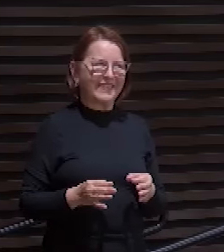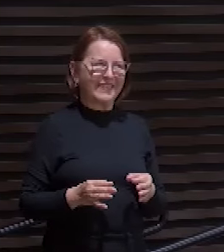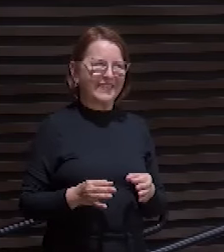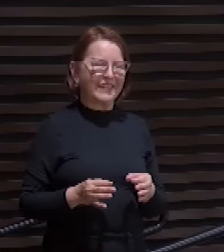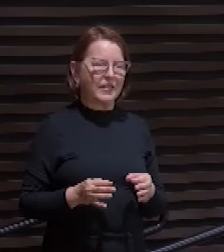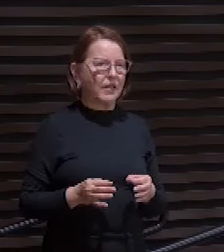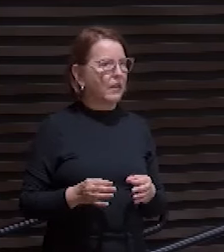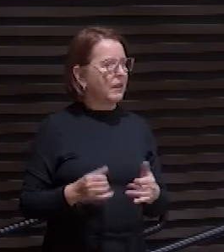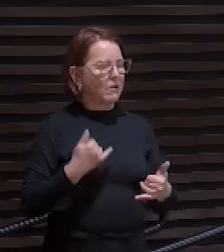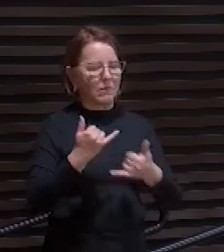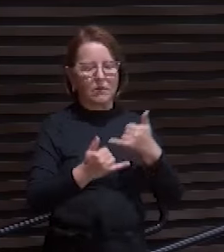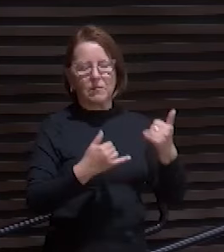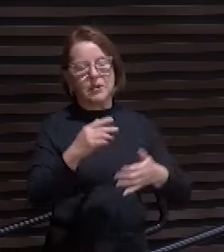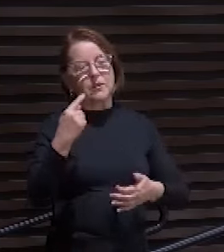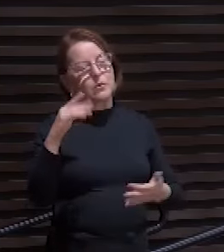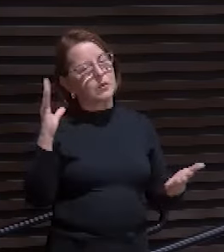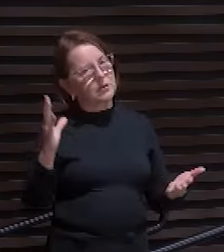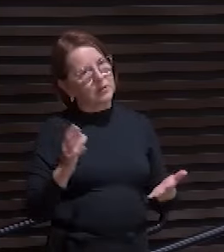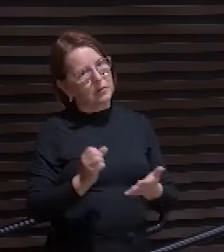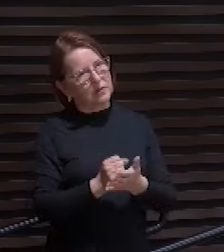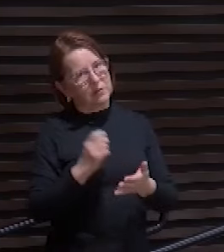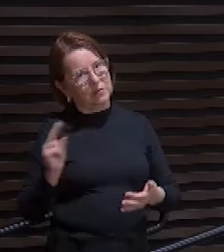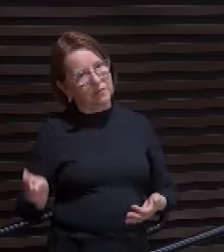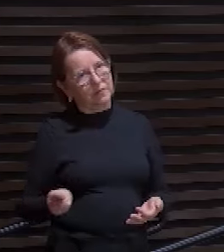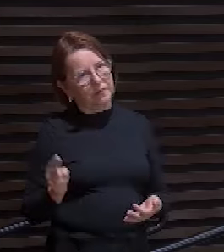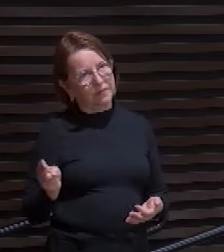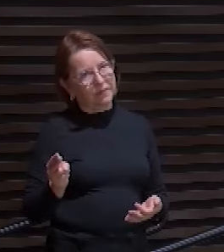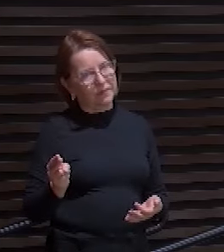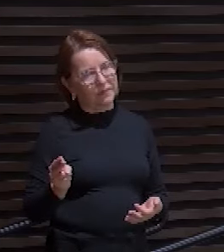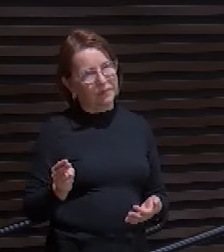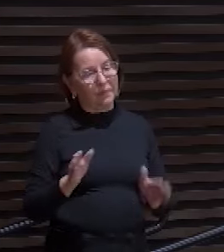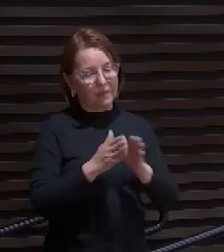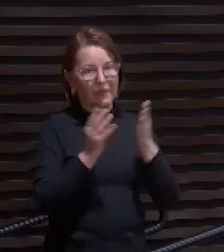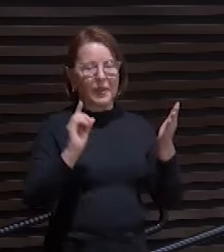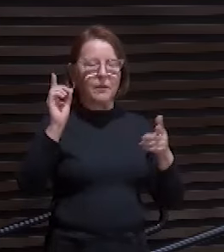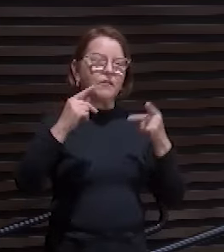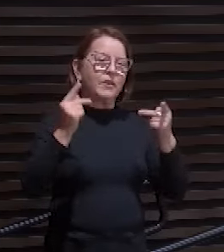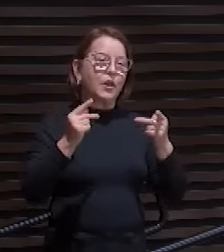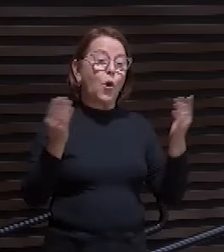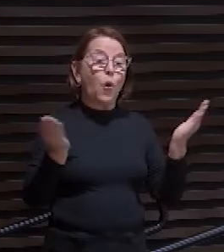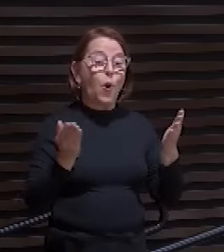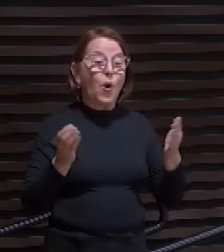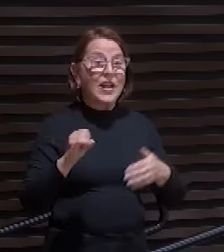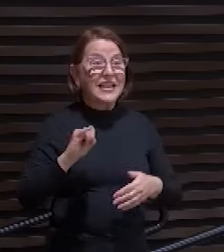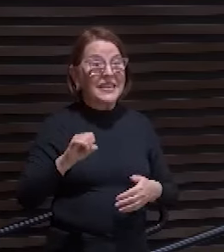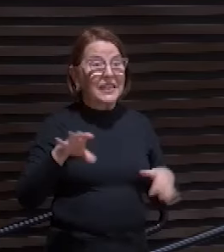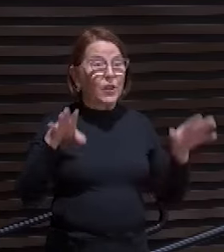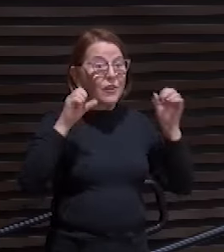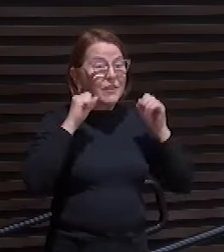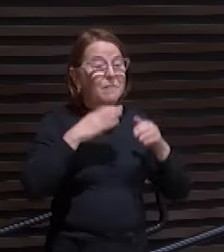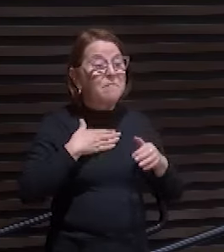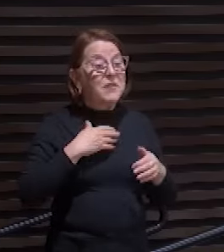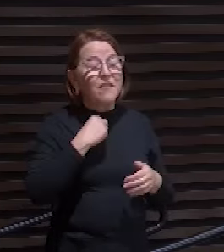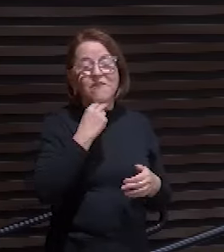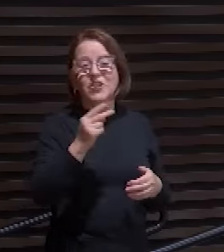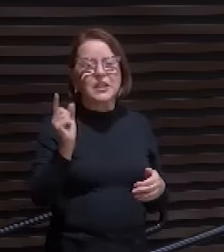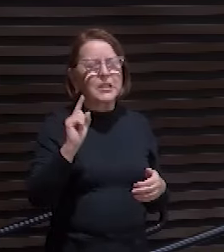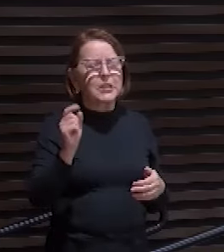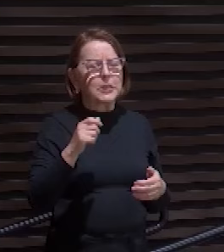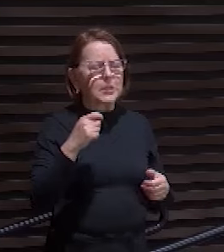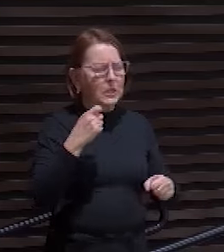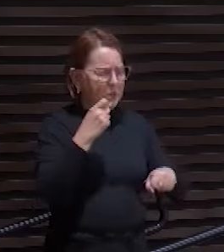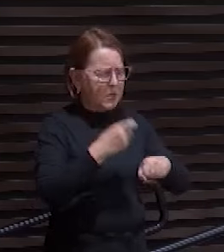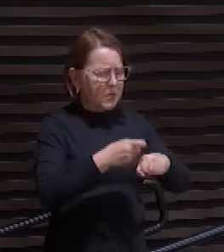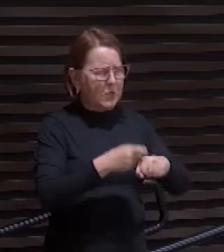Não brinque com a sua salvação eterna. A Bíblia diz, hoje se ouvires a minha voz, não endureçais